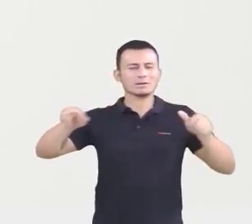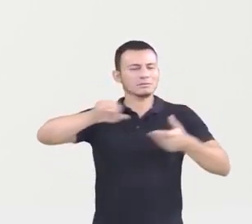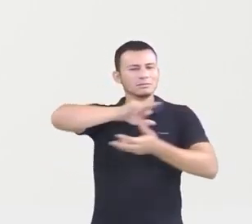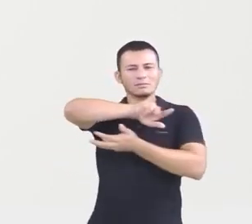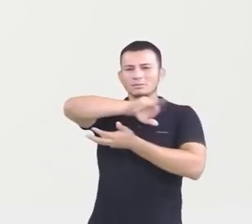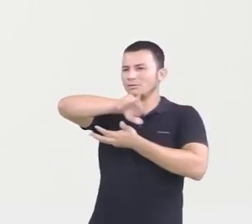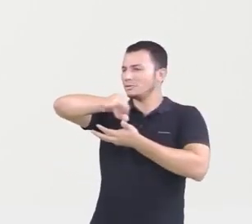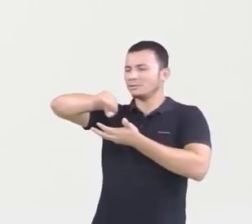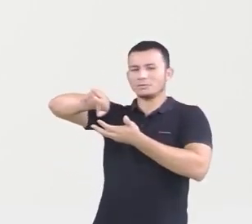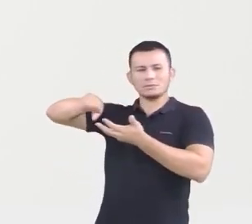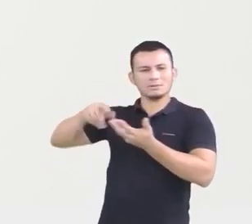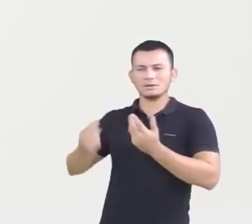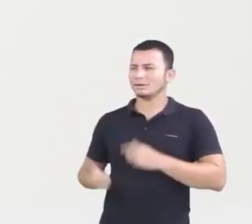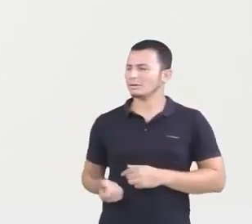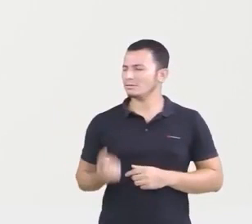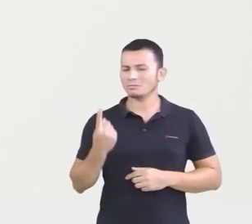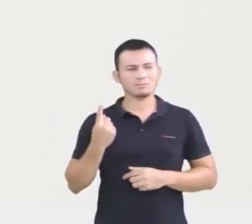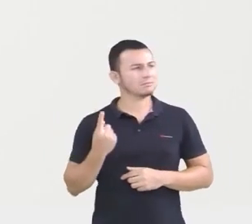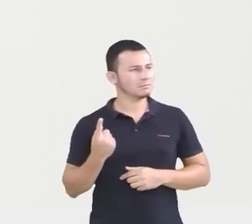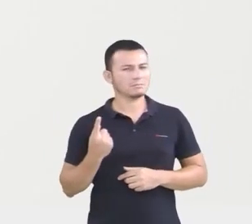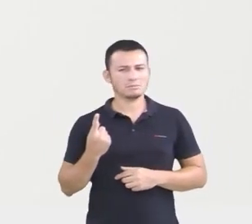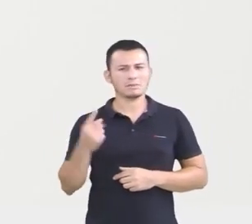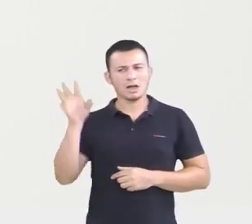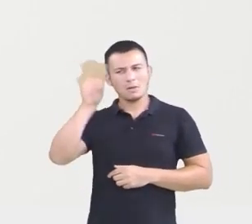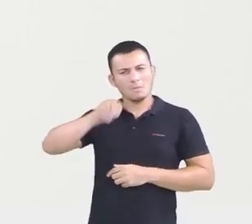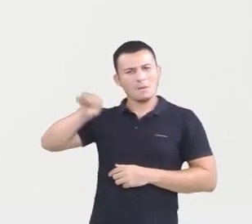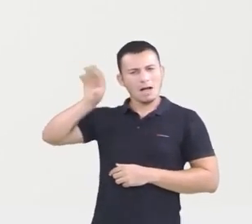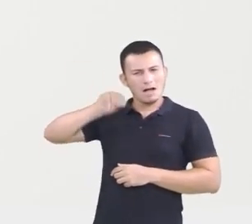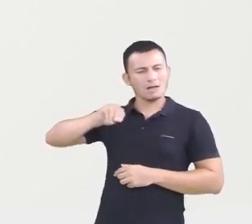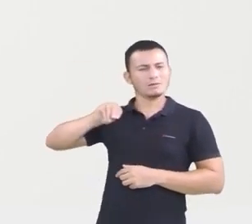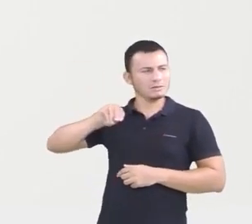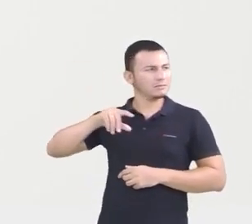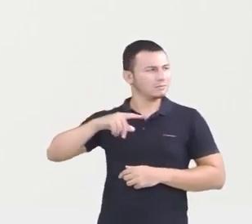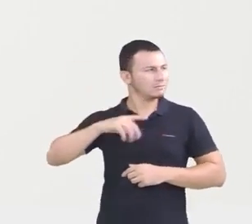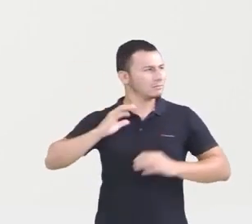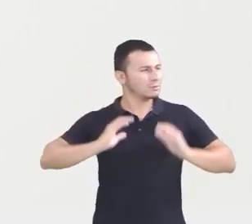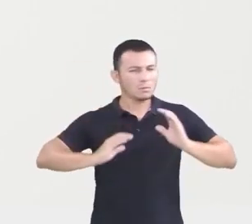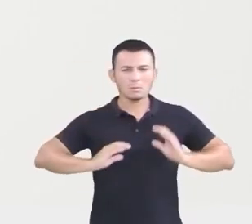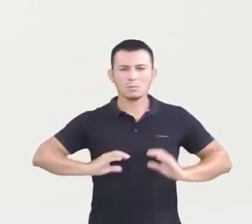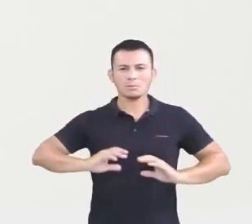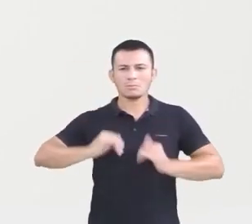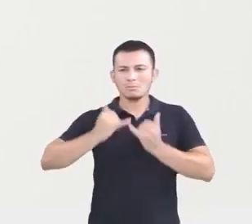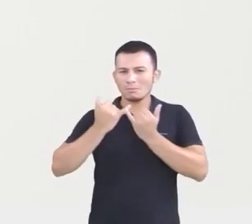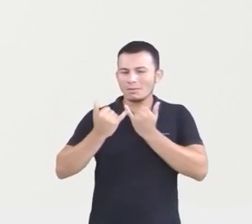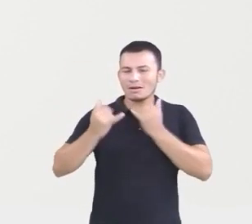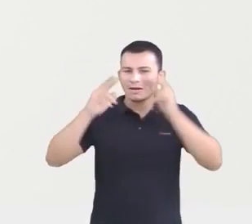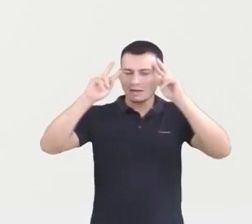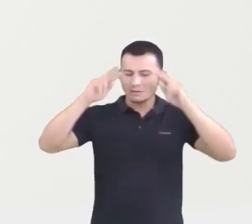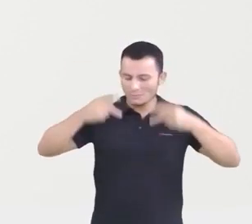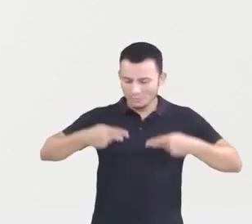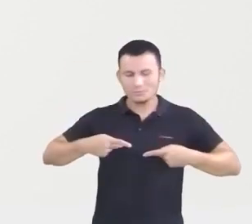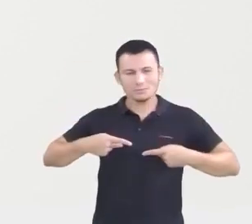tipo de seres estranhos, que falam e comportam-se como seres humanos.